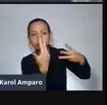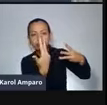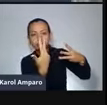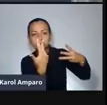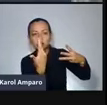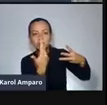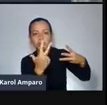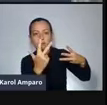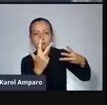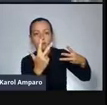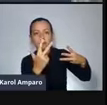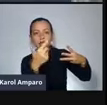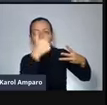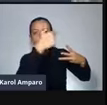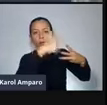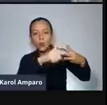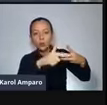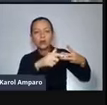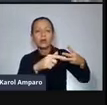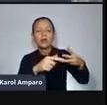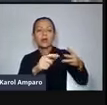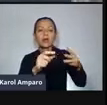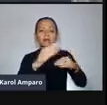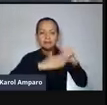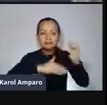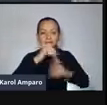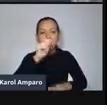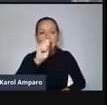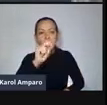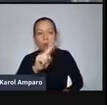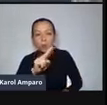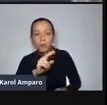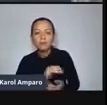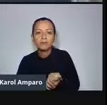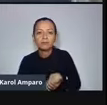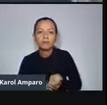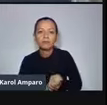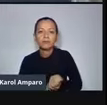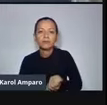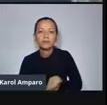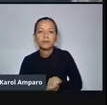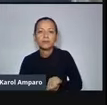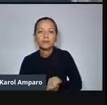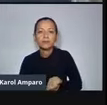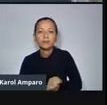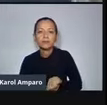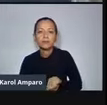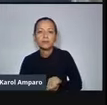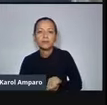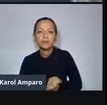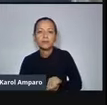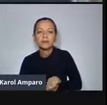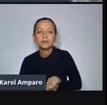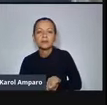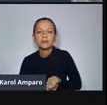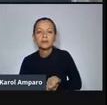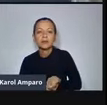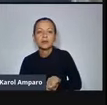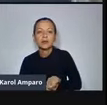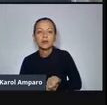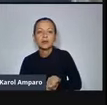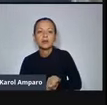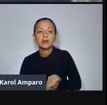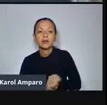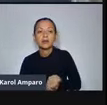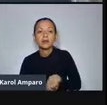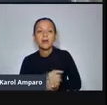Está fazendo a U, né? Aqui eu falo totalmente nessa revista por integral, só eu que falo. E o